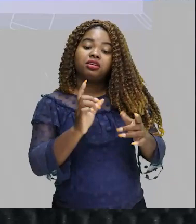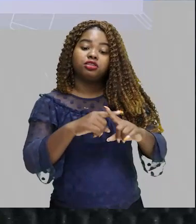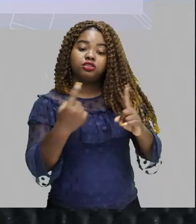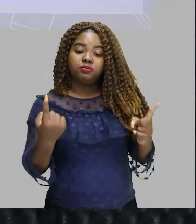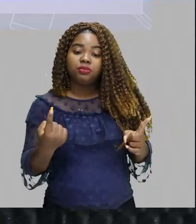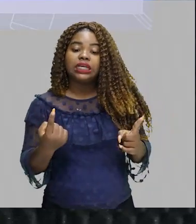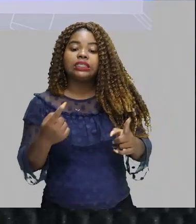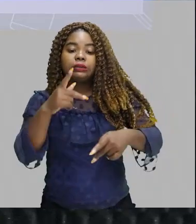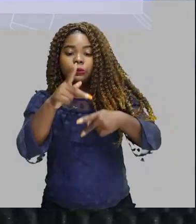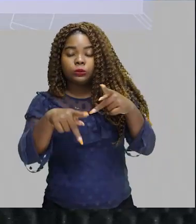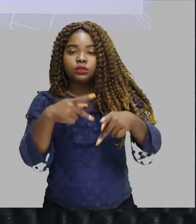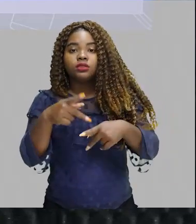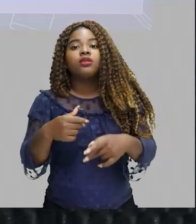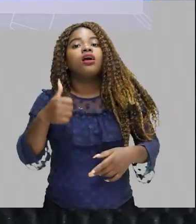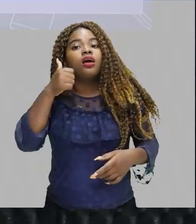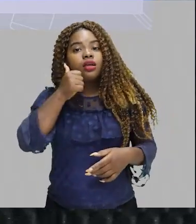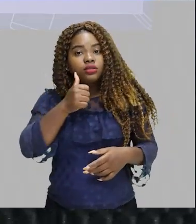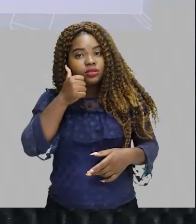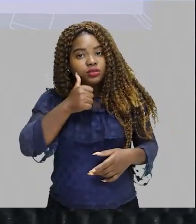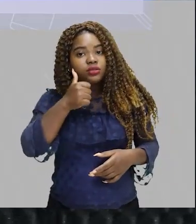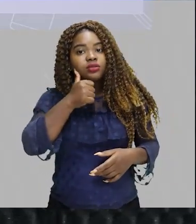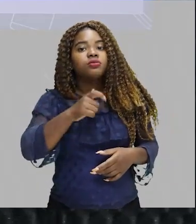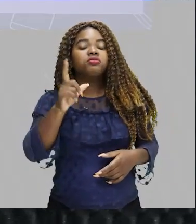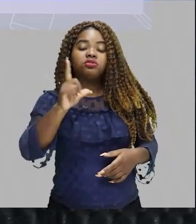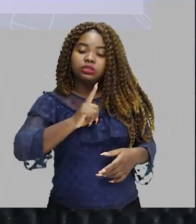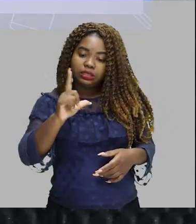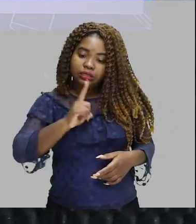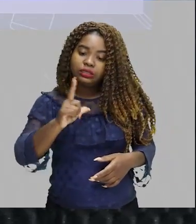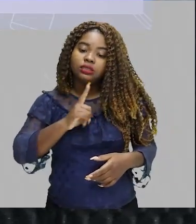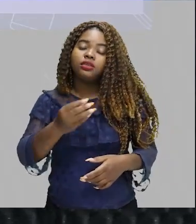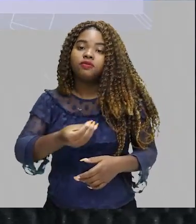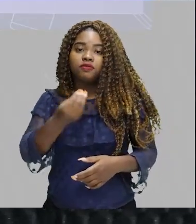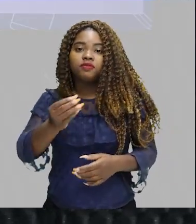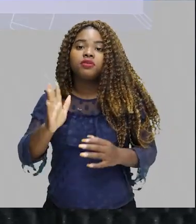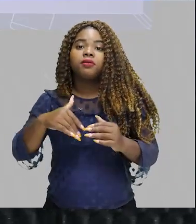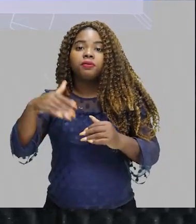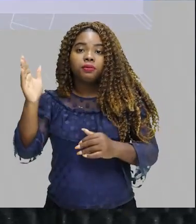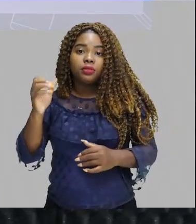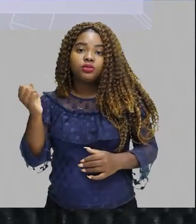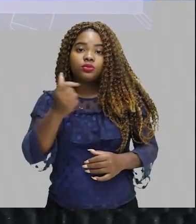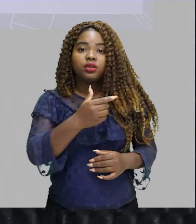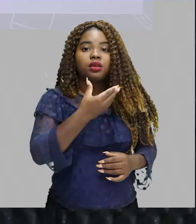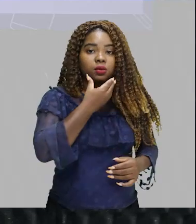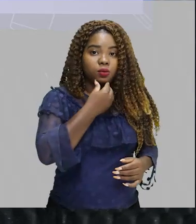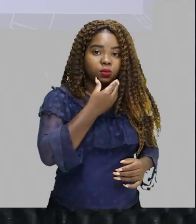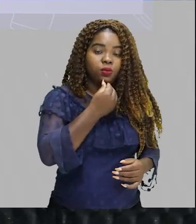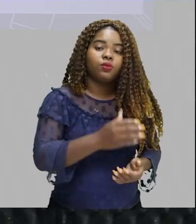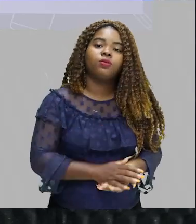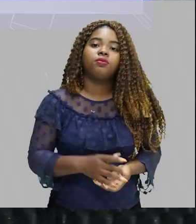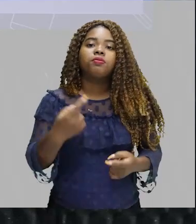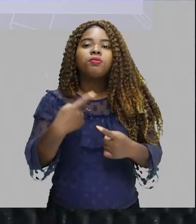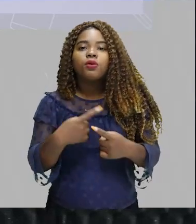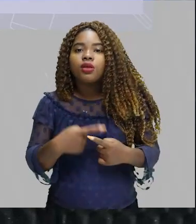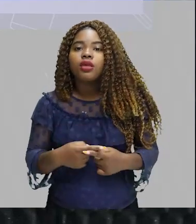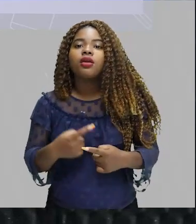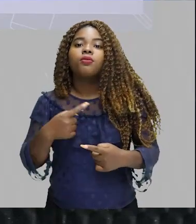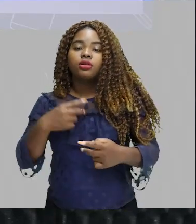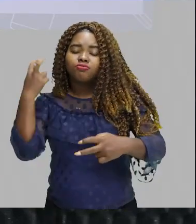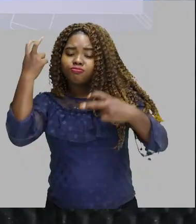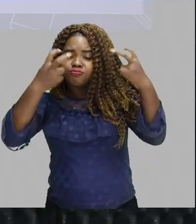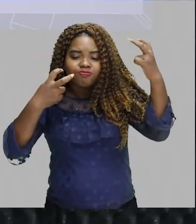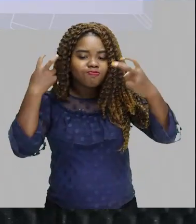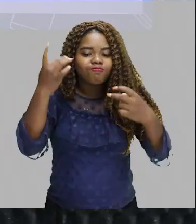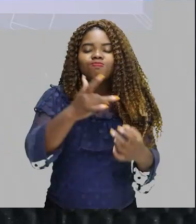termos populacionais, as mulheres tendem a viver mais do que homens. Motivos: têm maiores preocupações com a sua saúde